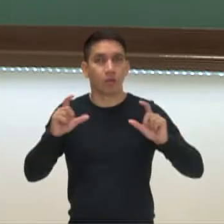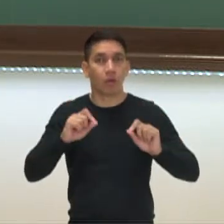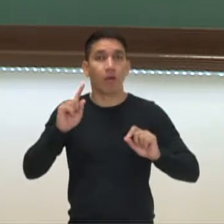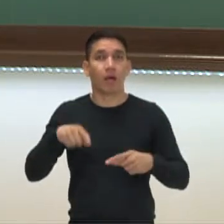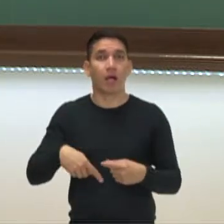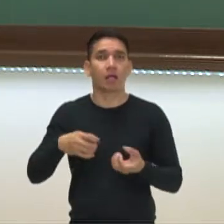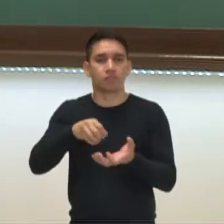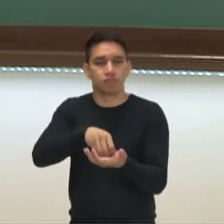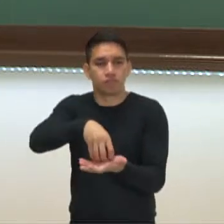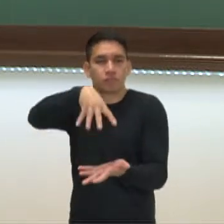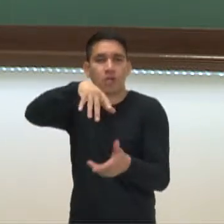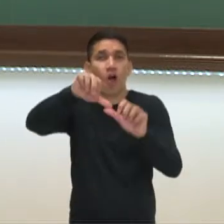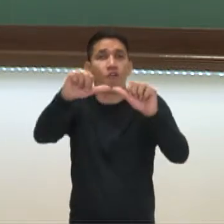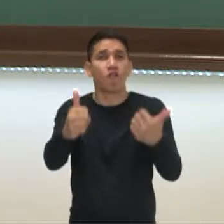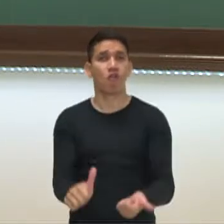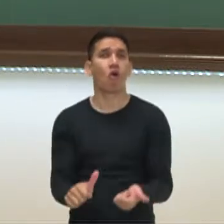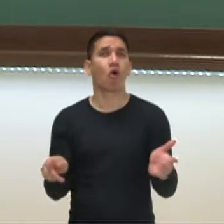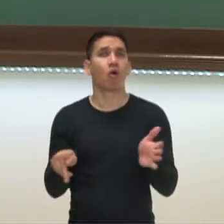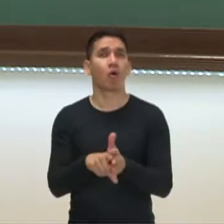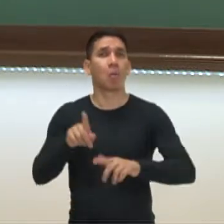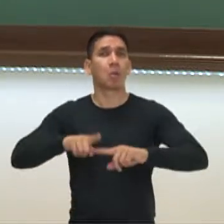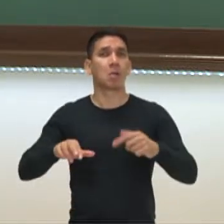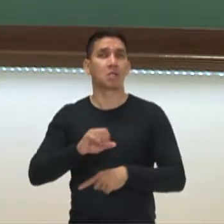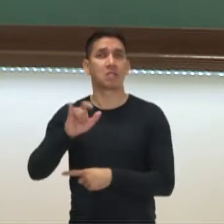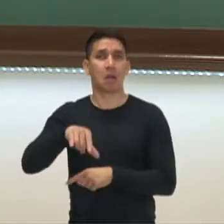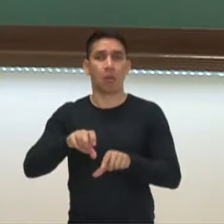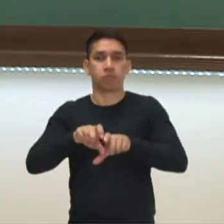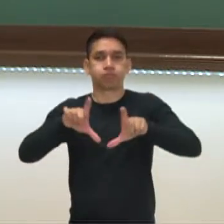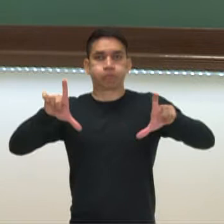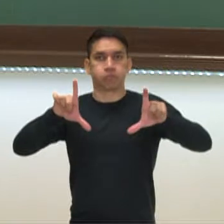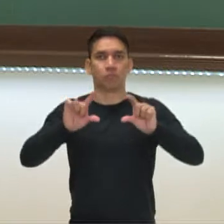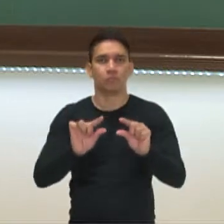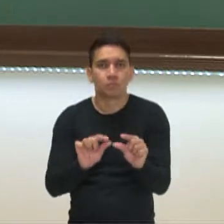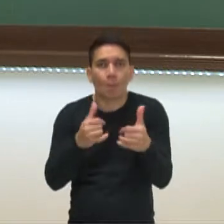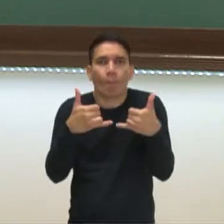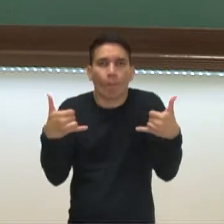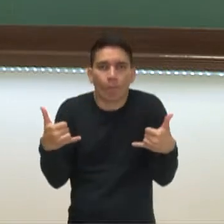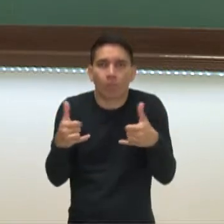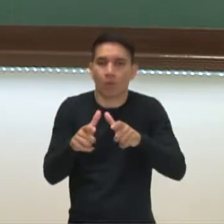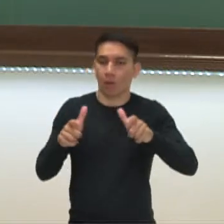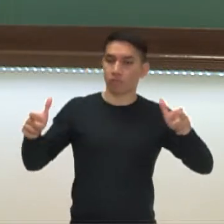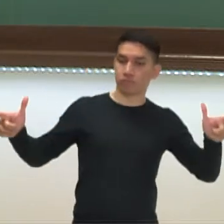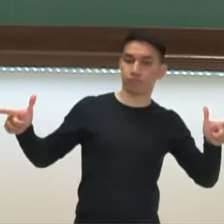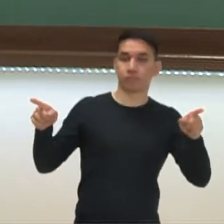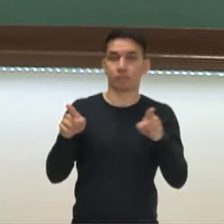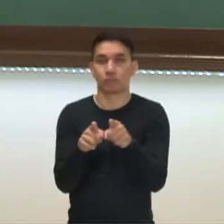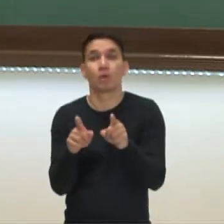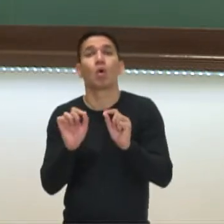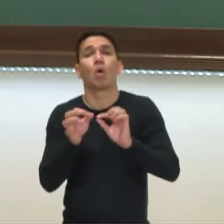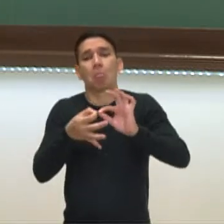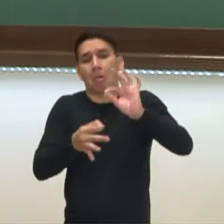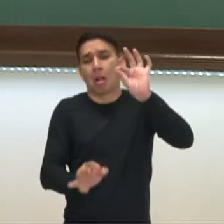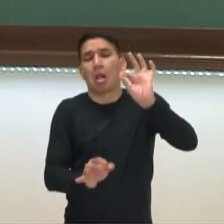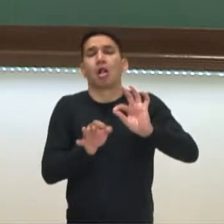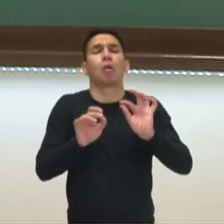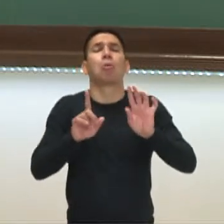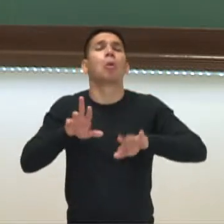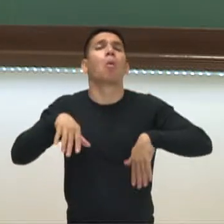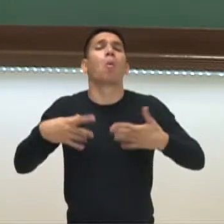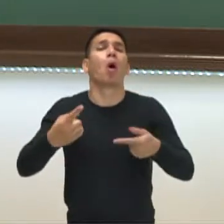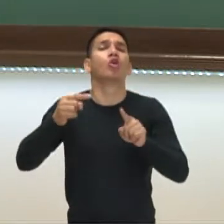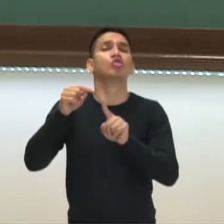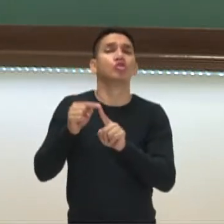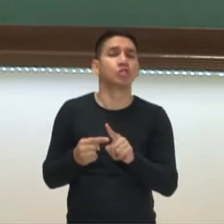geometria do material, o formato do material. Se ele é mais grosso, se ele é mais fino, se ele é mais comprido, ele é mais curto. Isso vai interferir